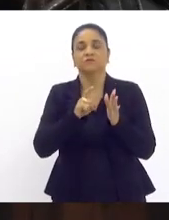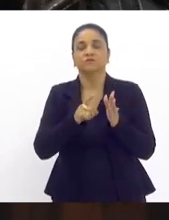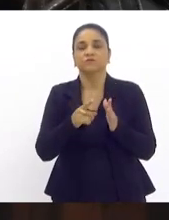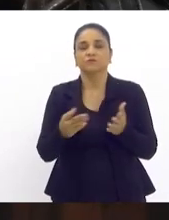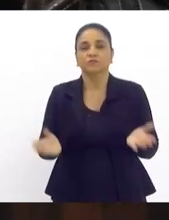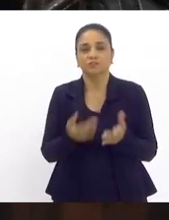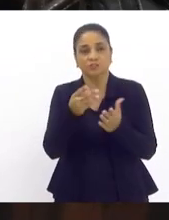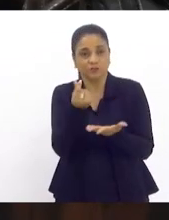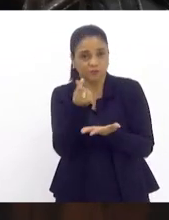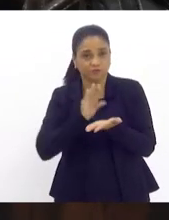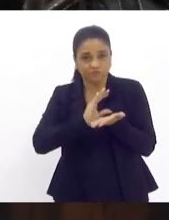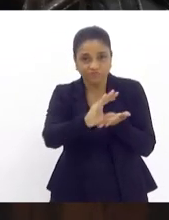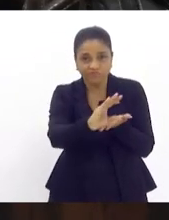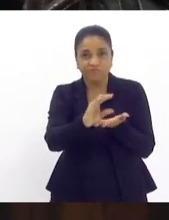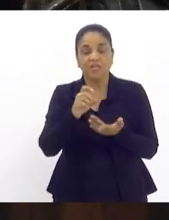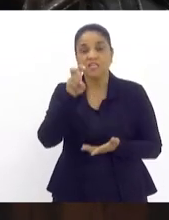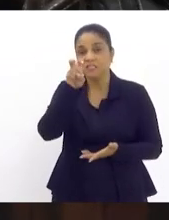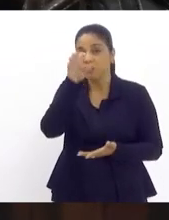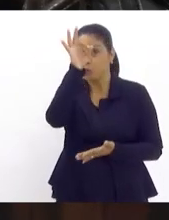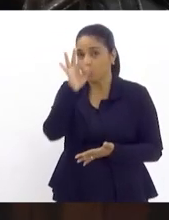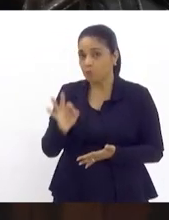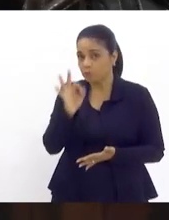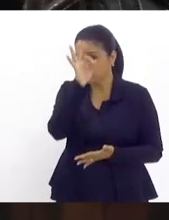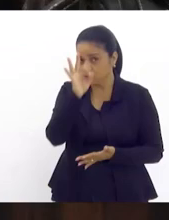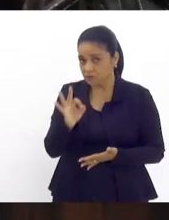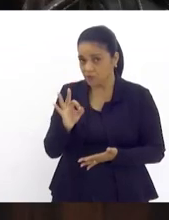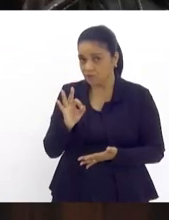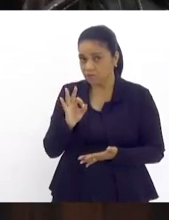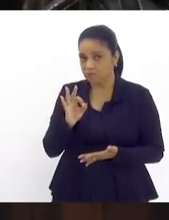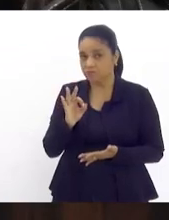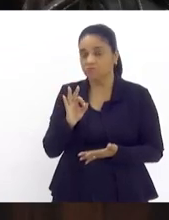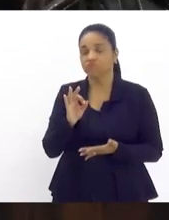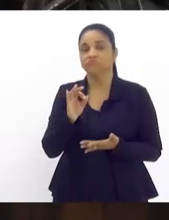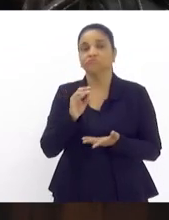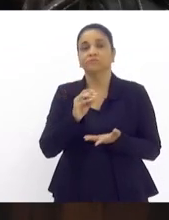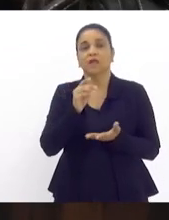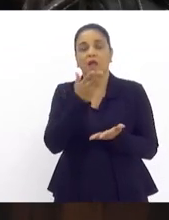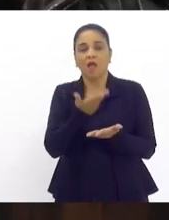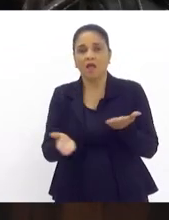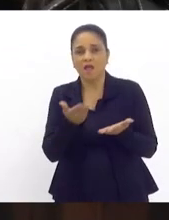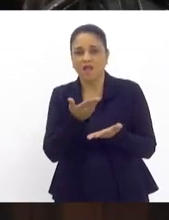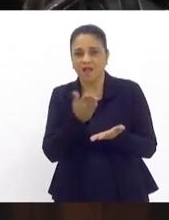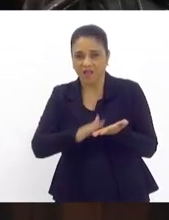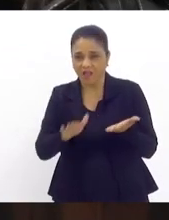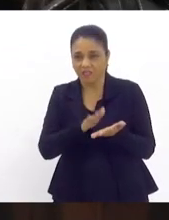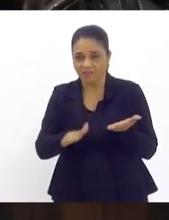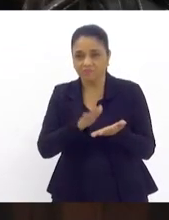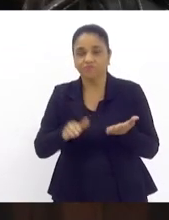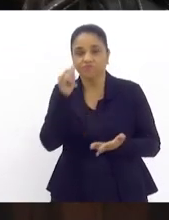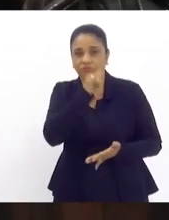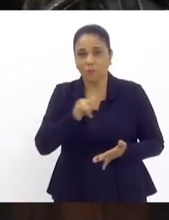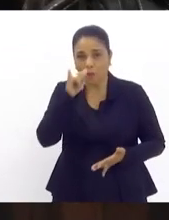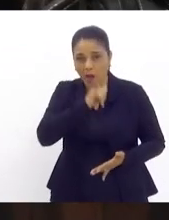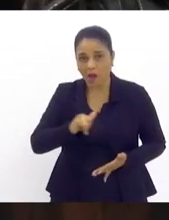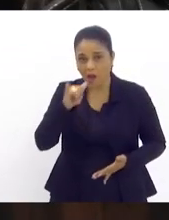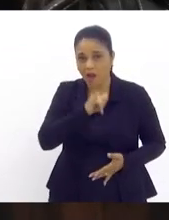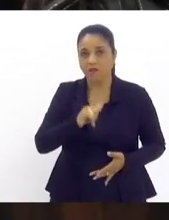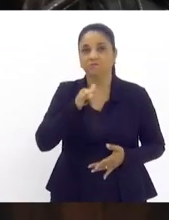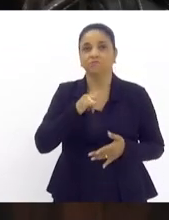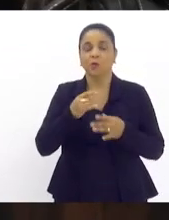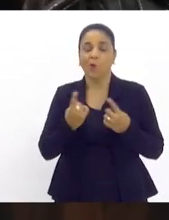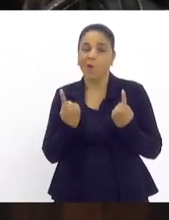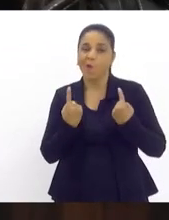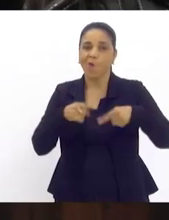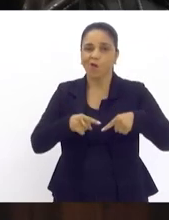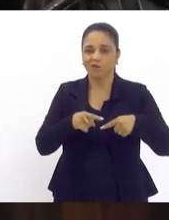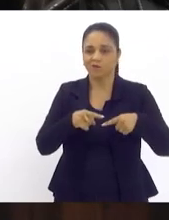a disponibilizarem 5% do seu orçamento gasto com propaganda em programas e anúncios educativos contra o alcoolismo